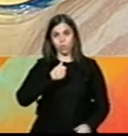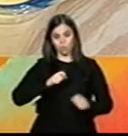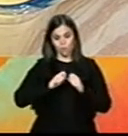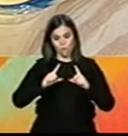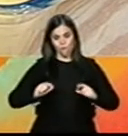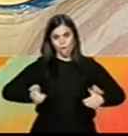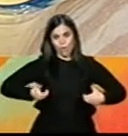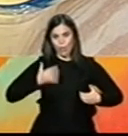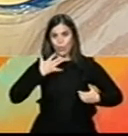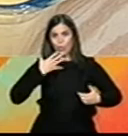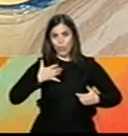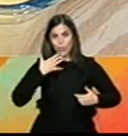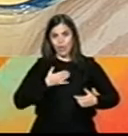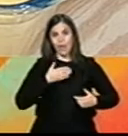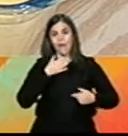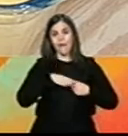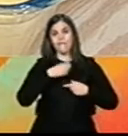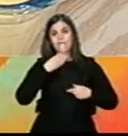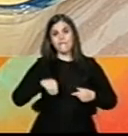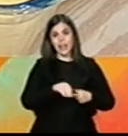picante, 250 gramas de farinha de milho,